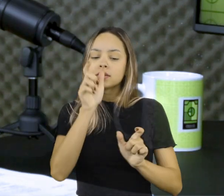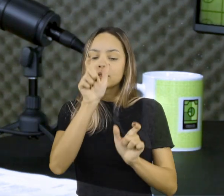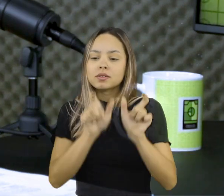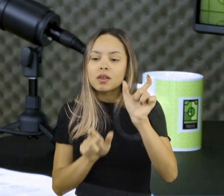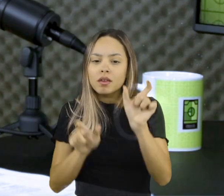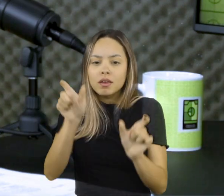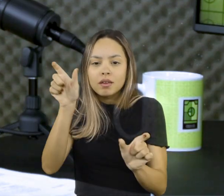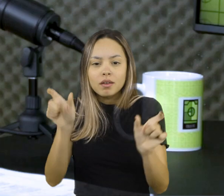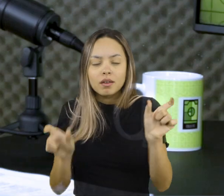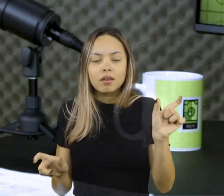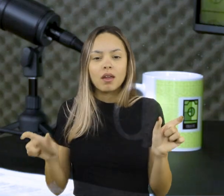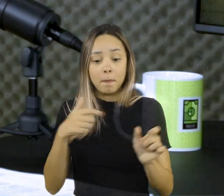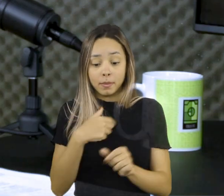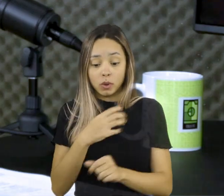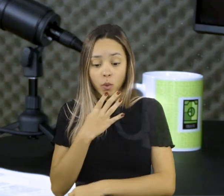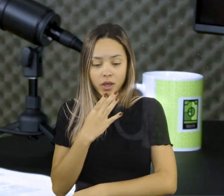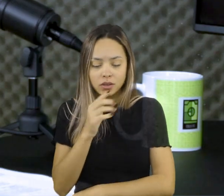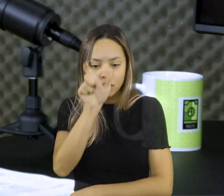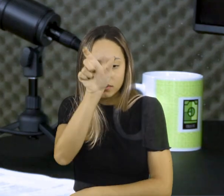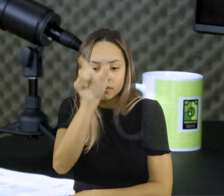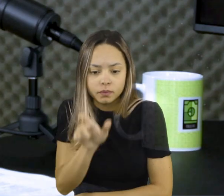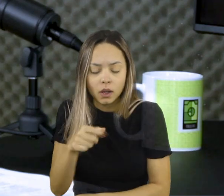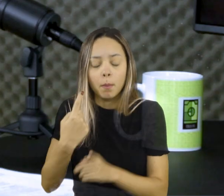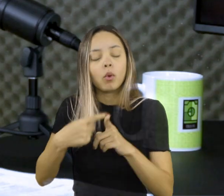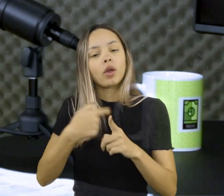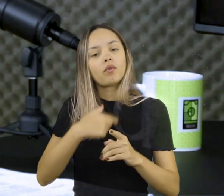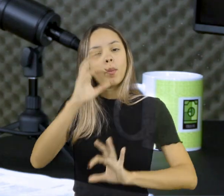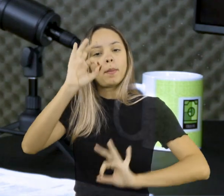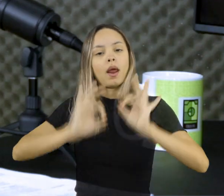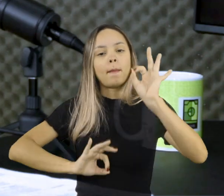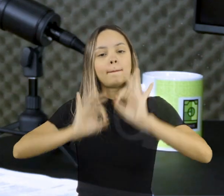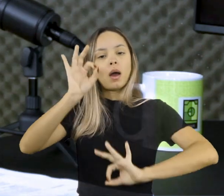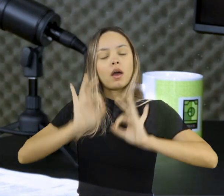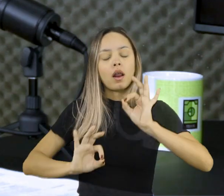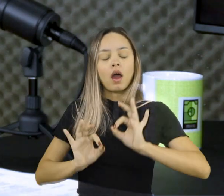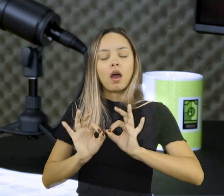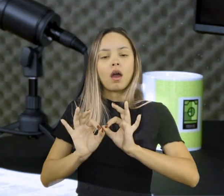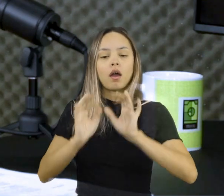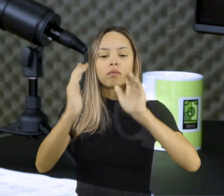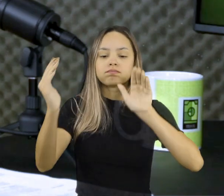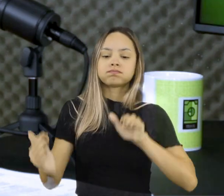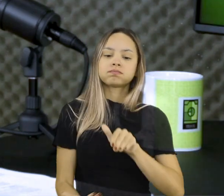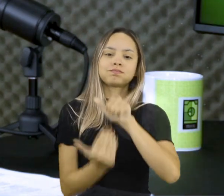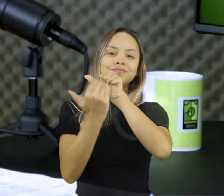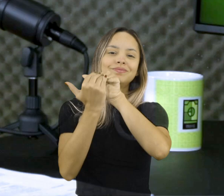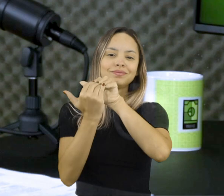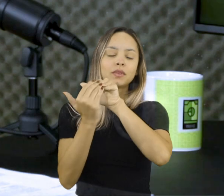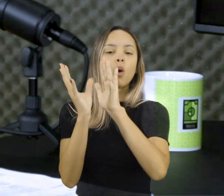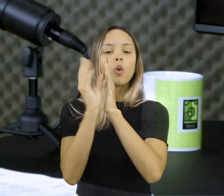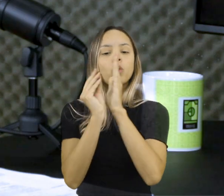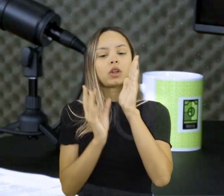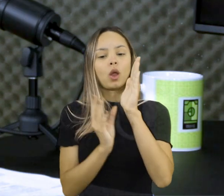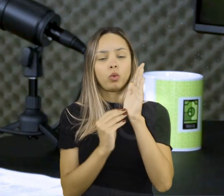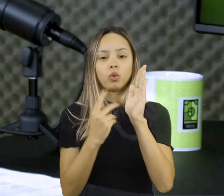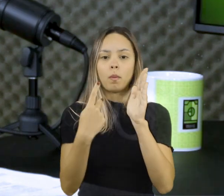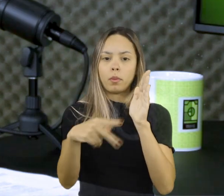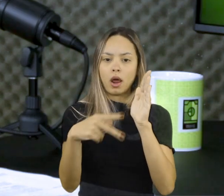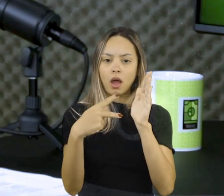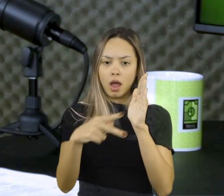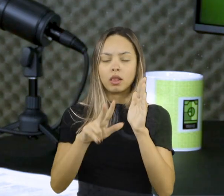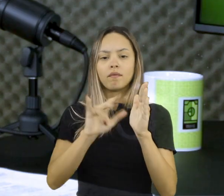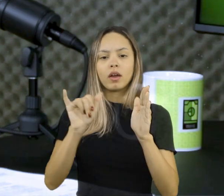não é? Porque eu vou preparar um plano para Nilma, não é? E aí, aquele conteúdo para Nilma vai estar com a fonte